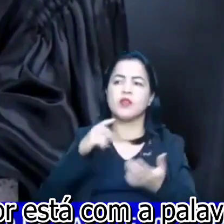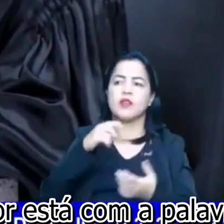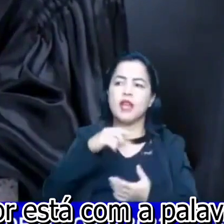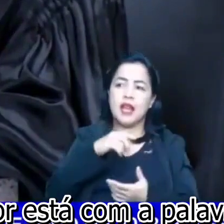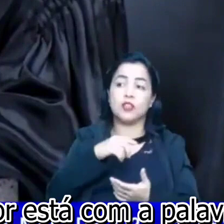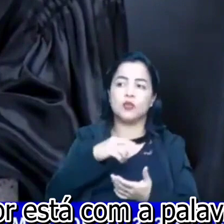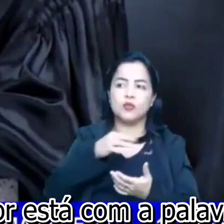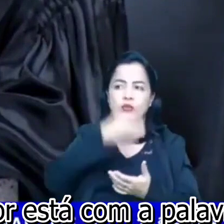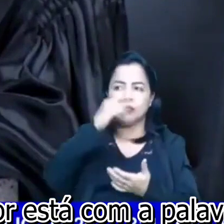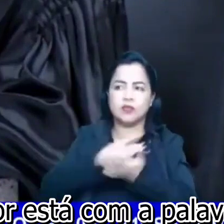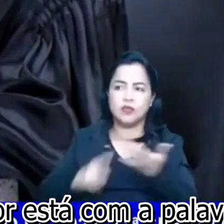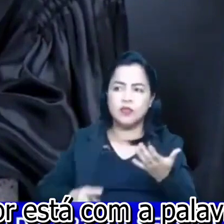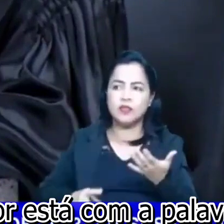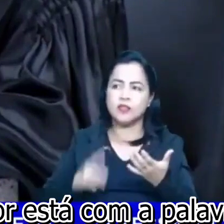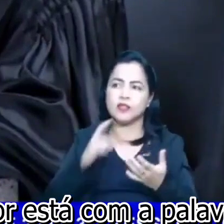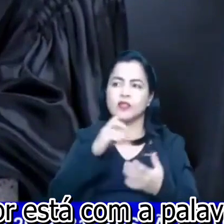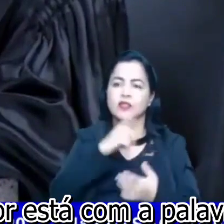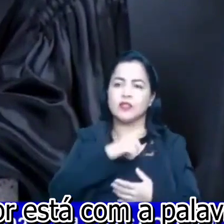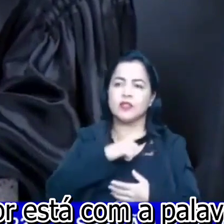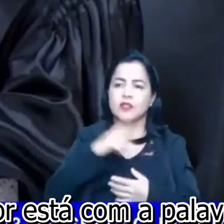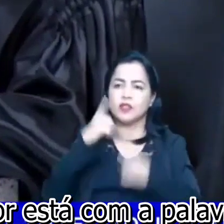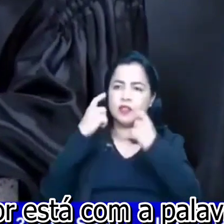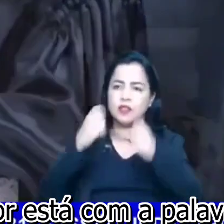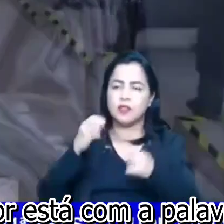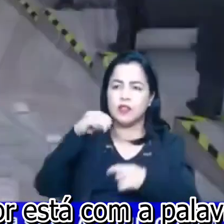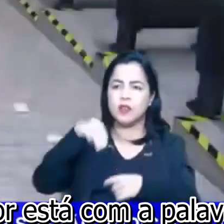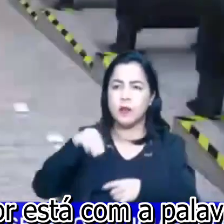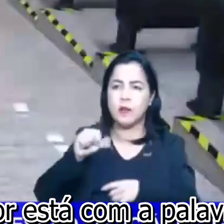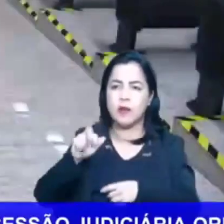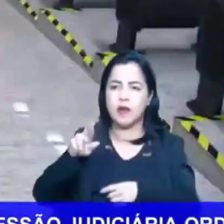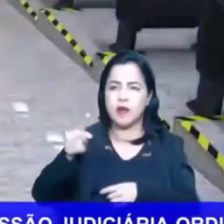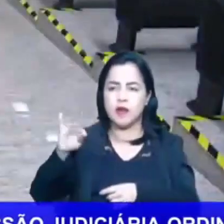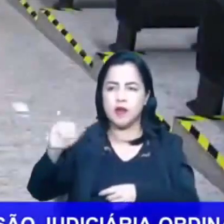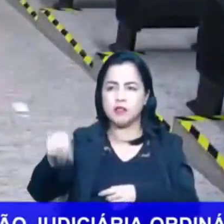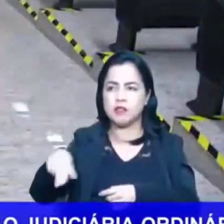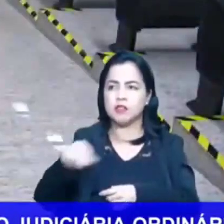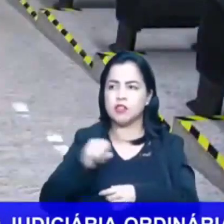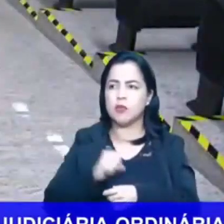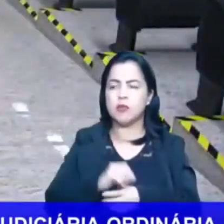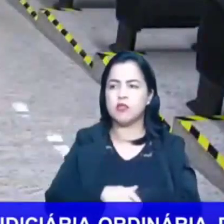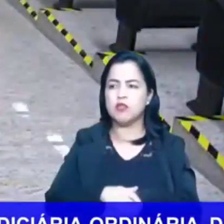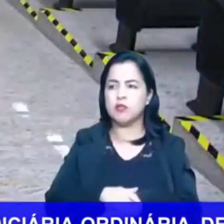Maraína Kellen Martins Souto. O ilustre relator está com a palavra.